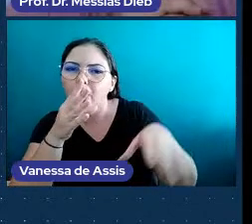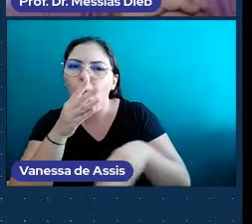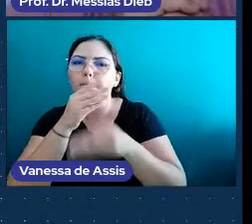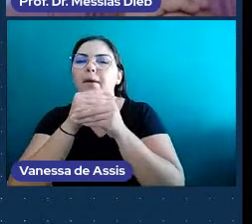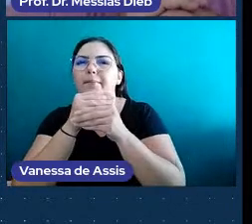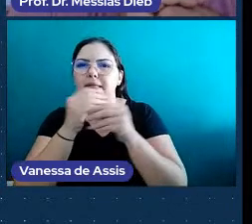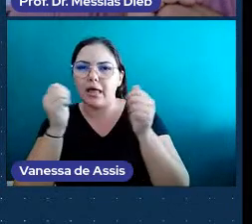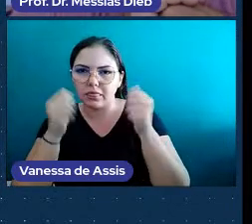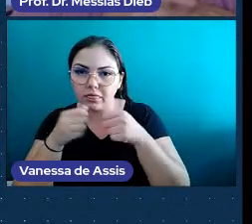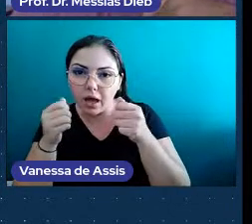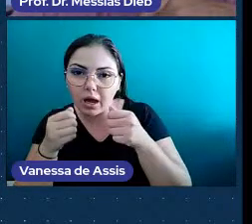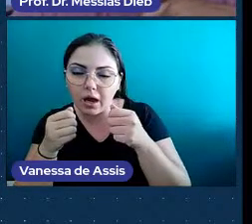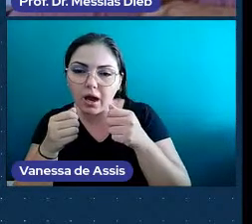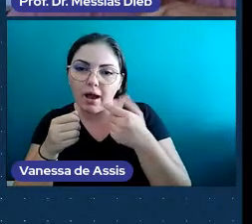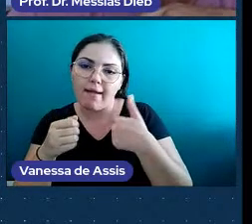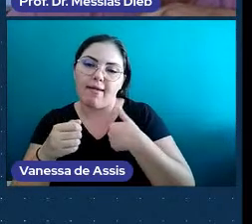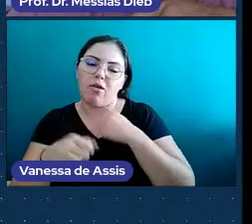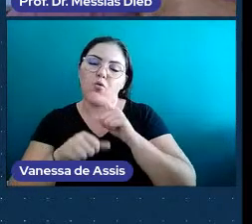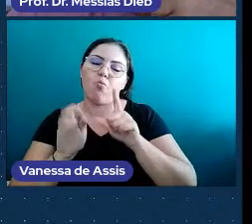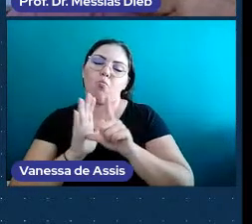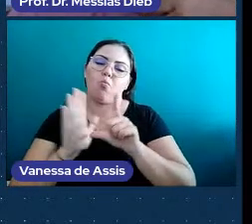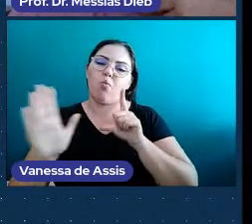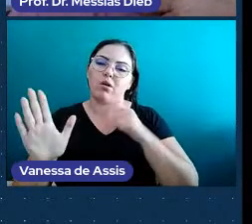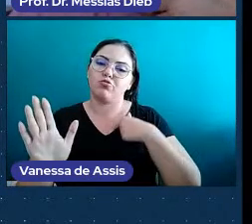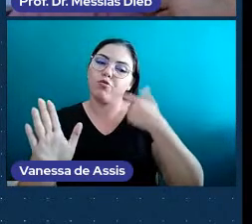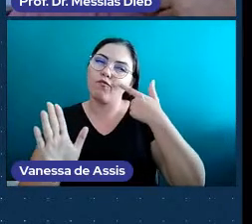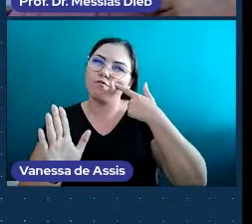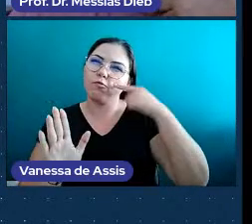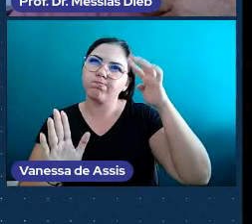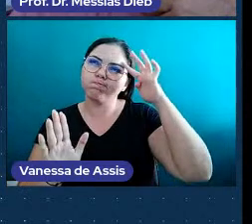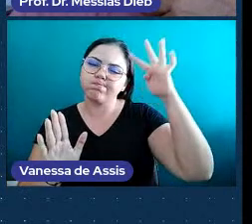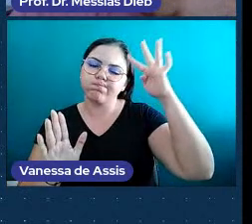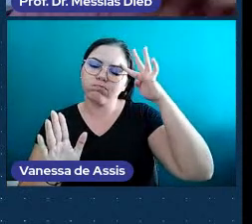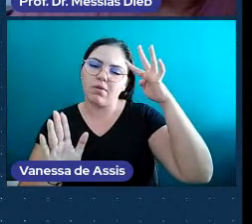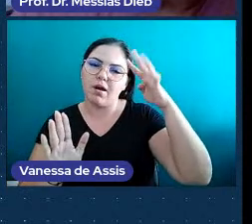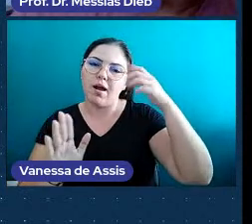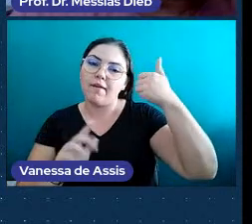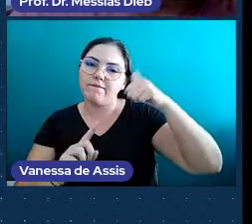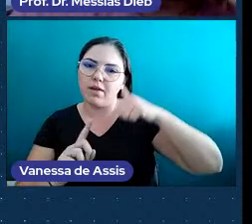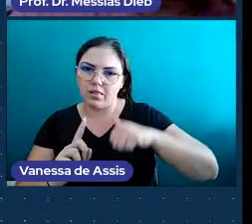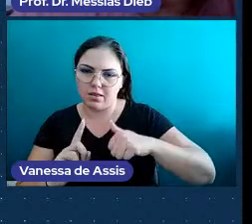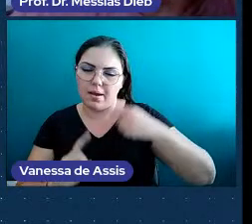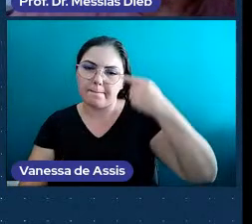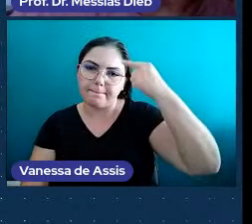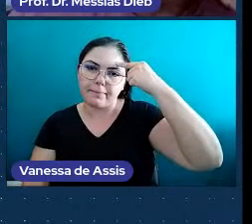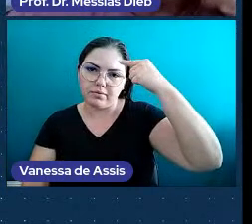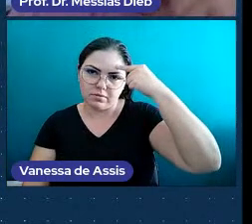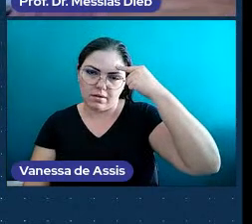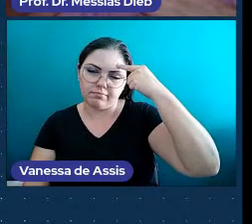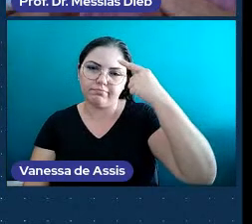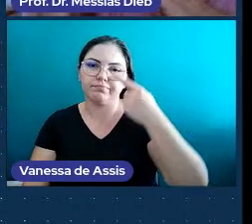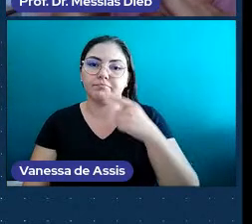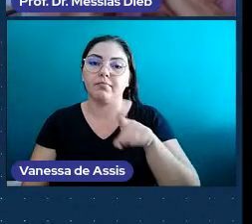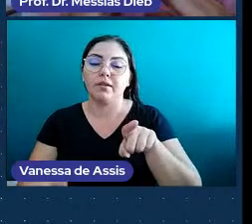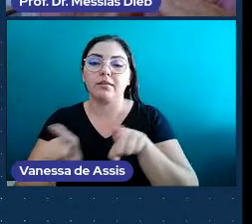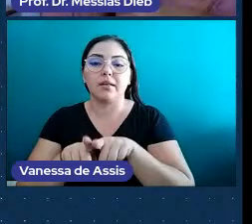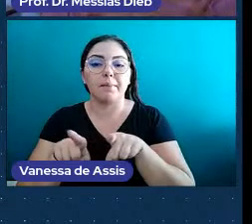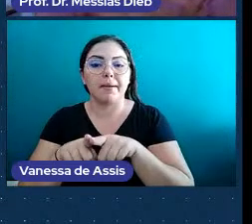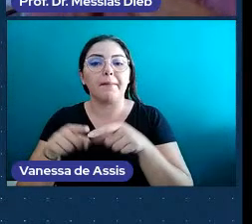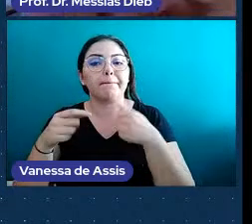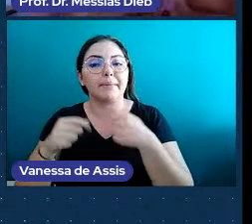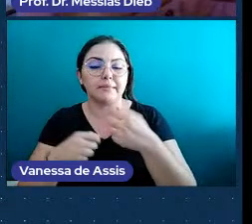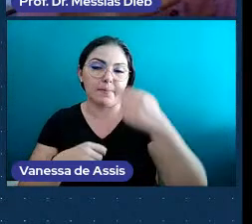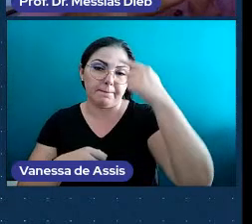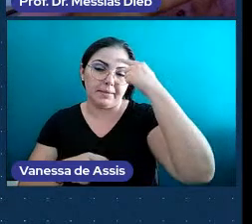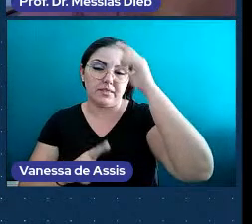são importantes da gente estar analisando, né? E é importante também pensar num cronograma, porque a